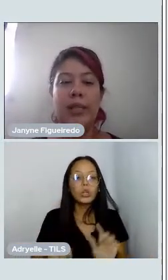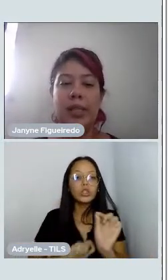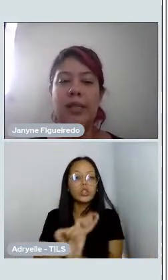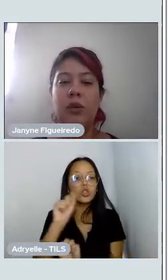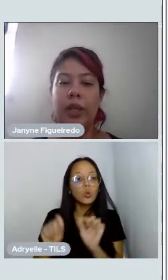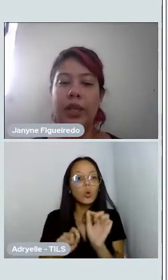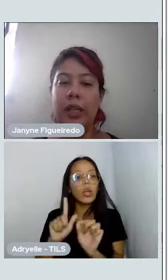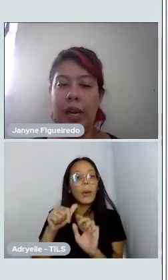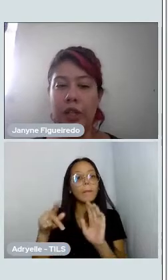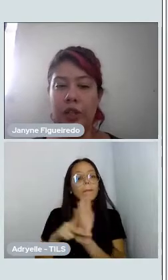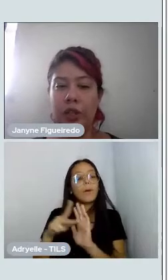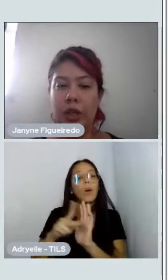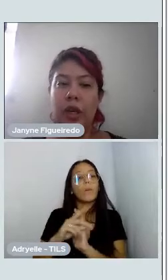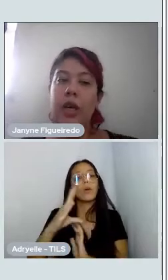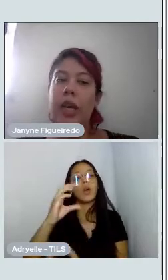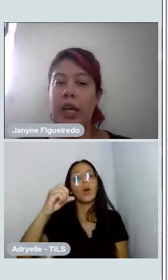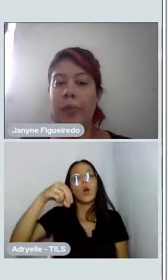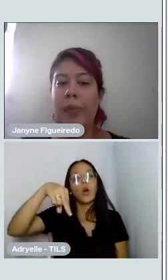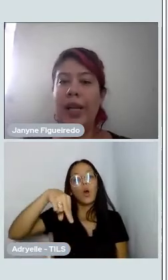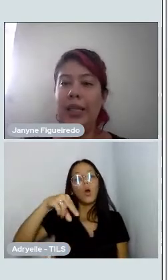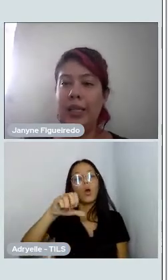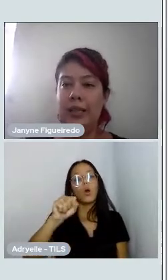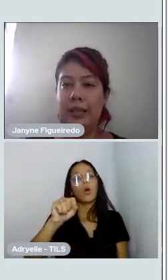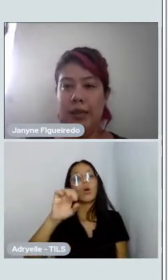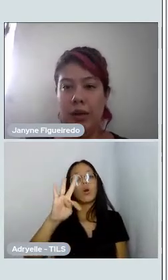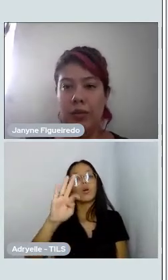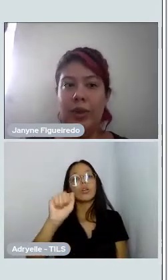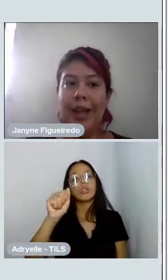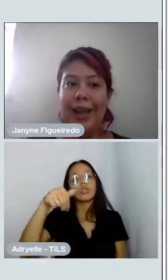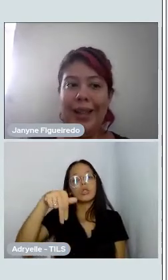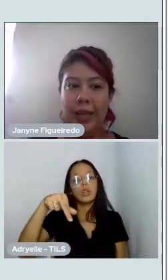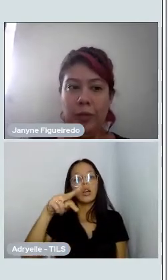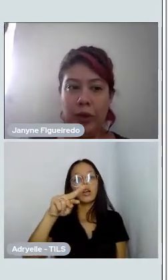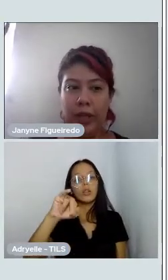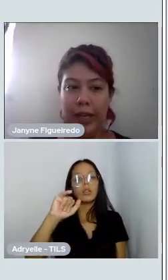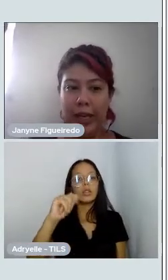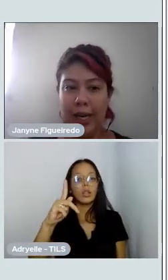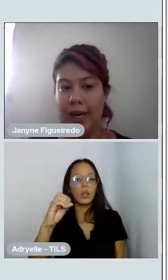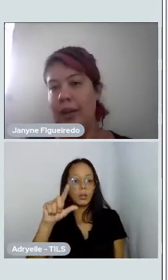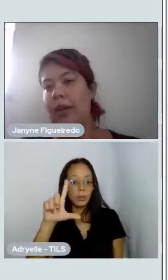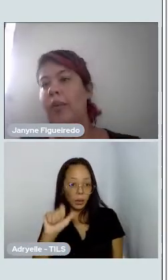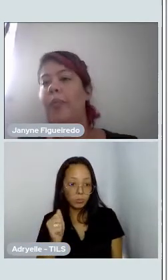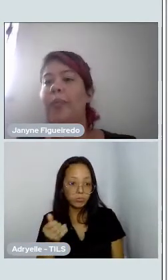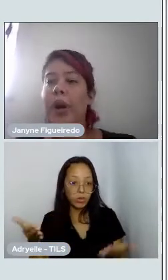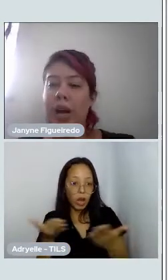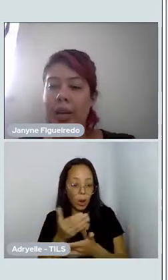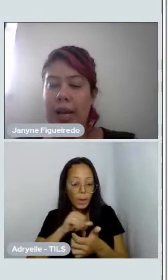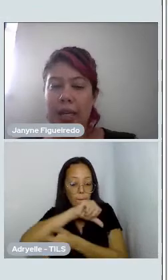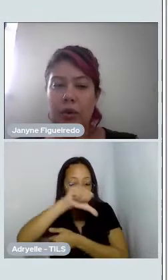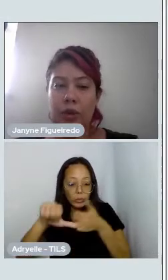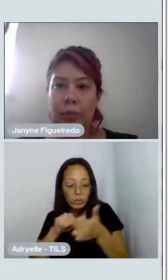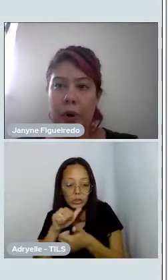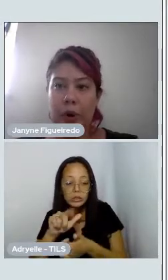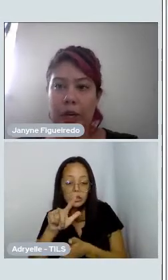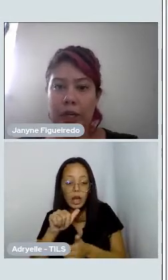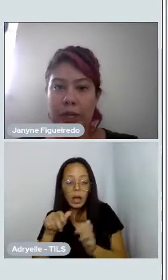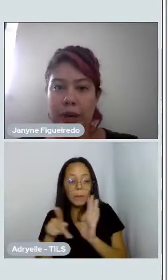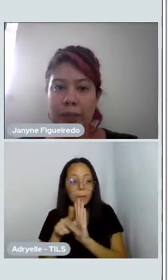em 1453. E para a transição da Idade Moderna para a